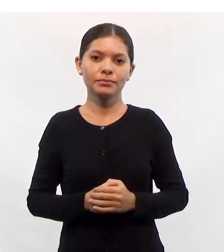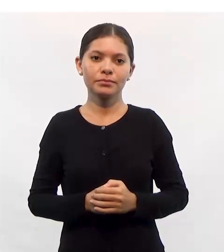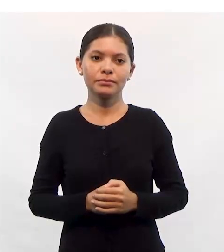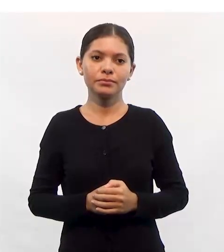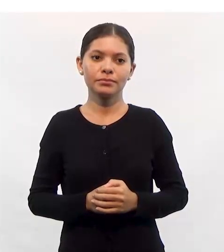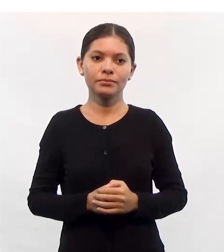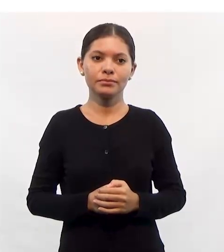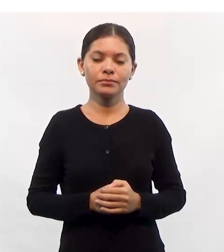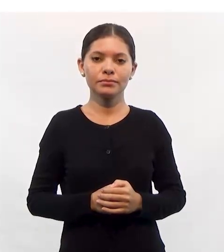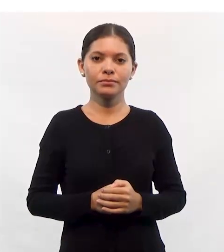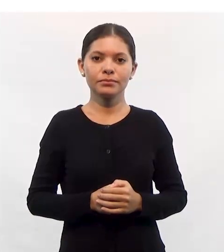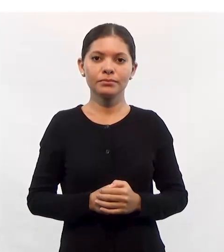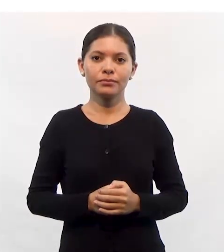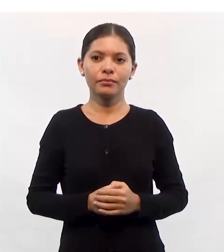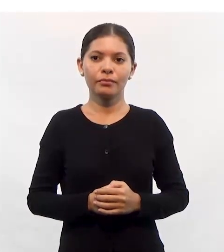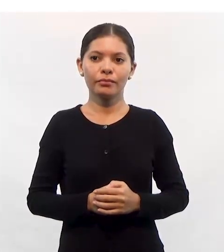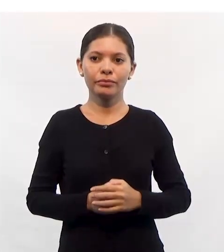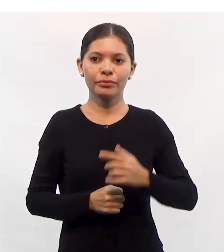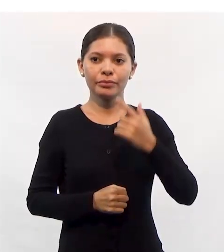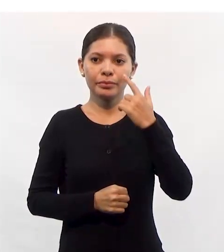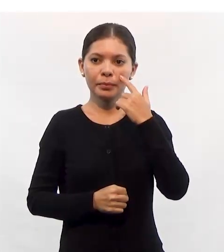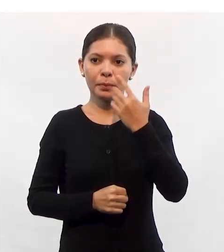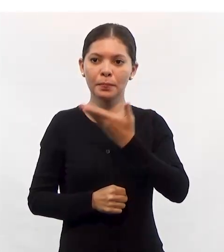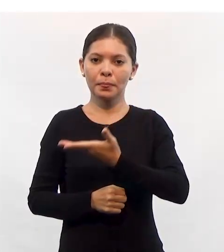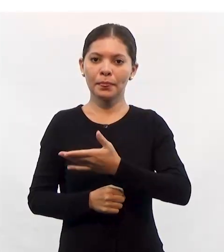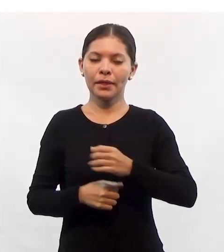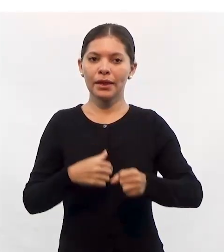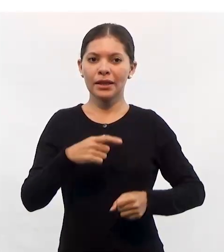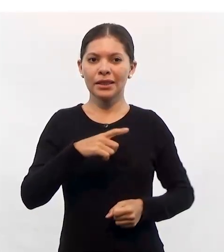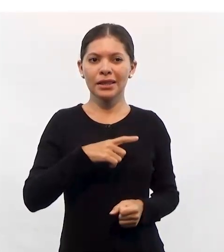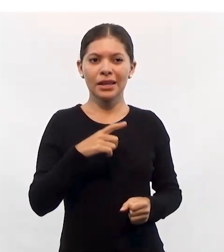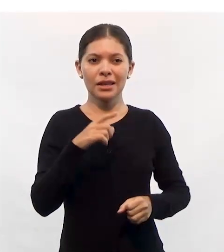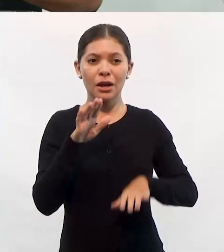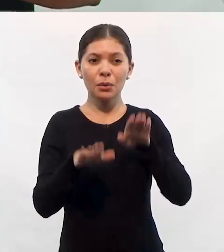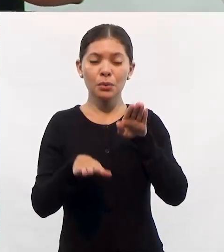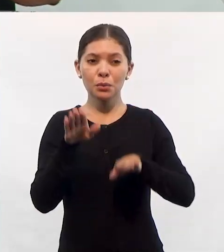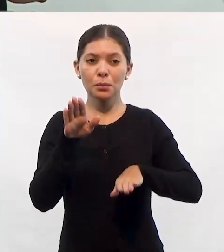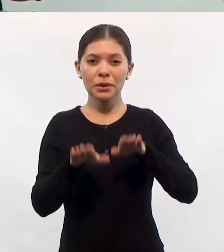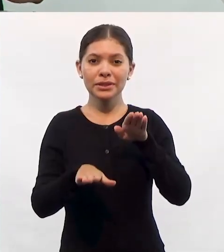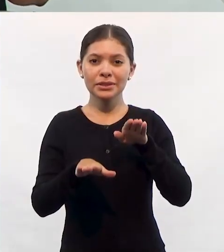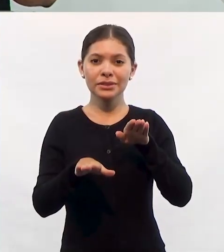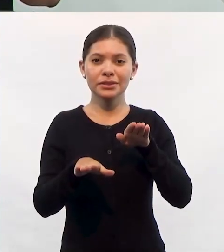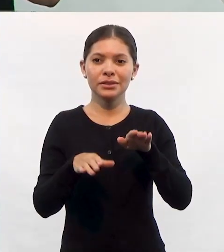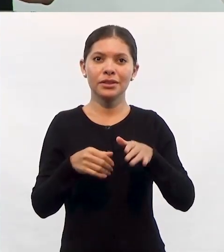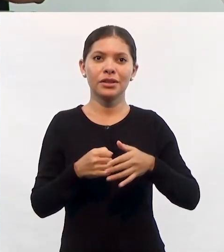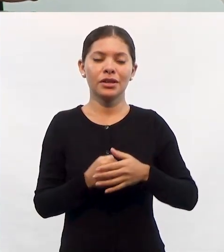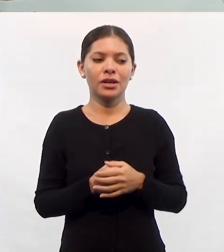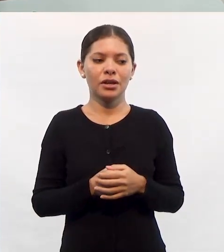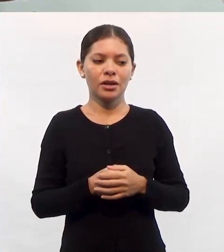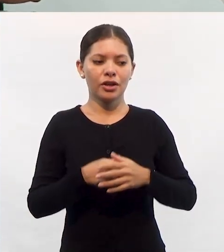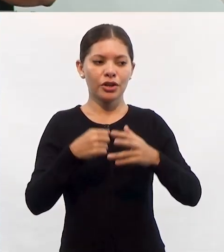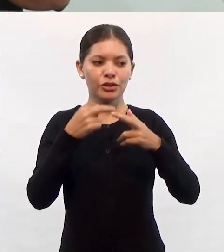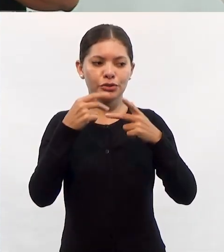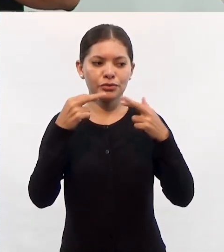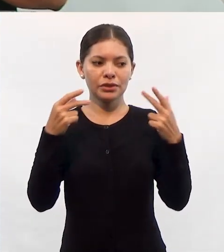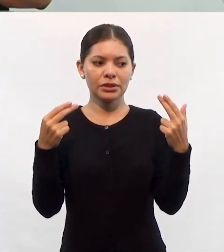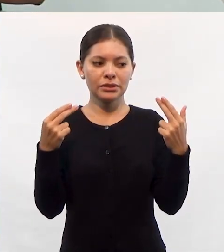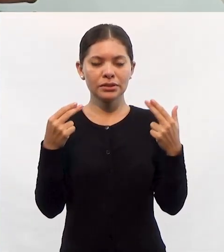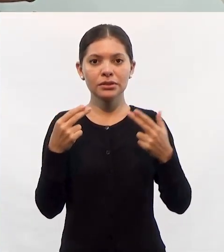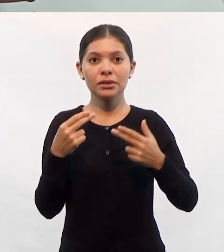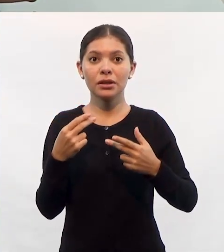aqui nós temos algumas diferenças é que é interessante falar